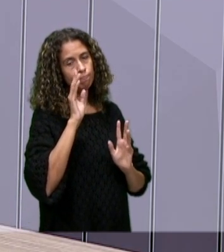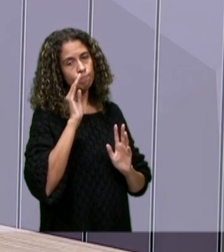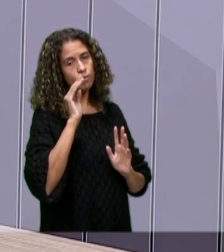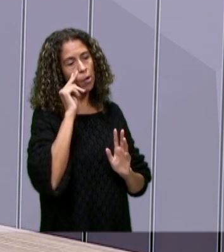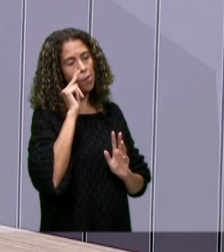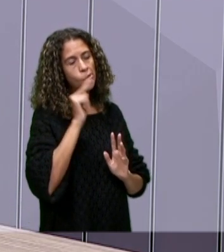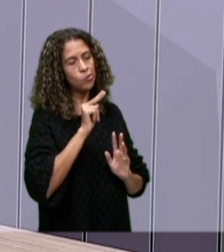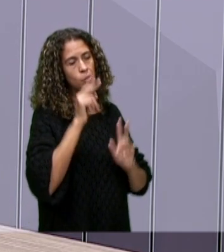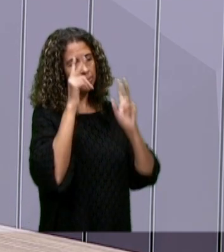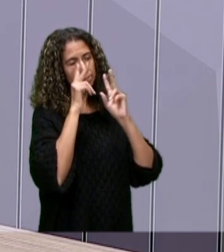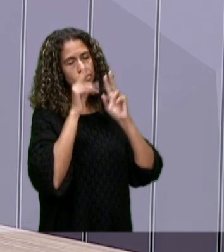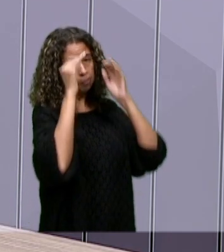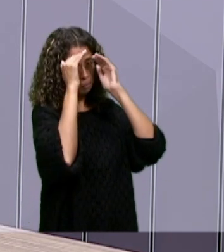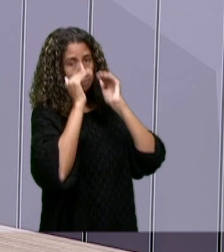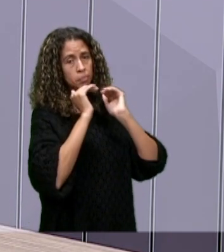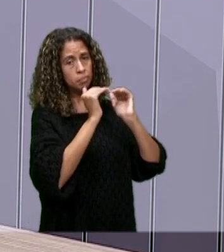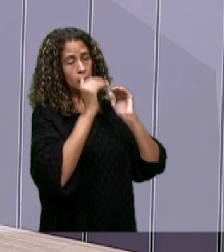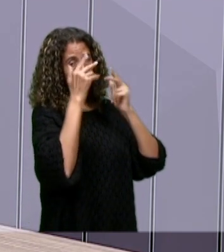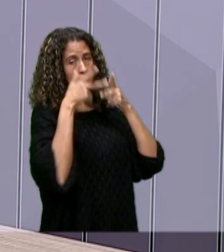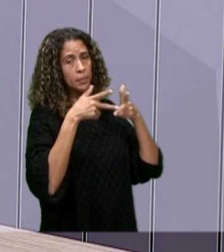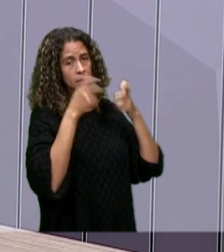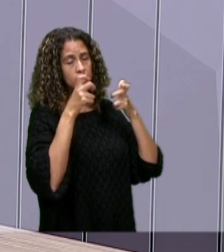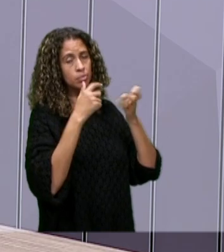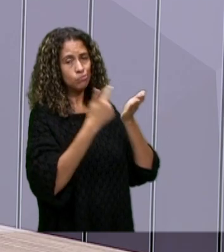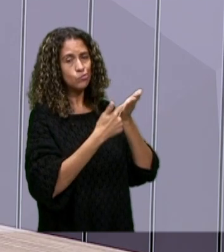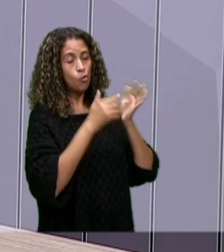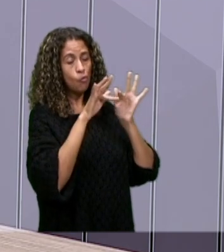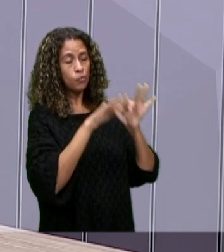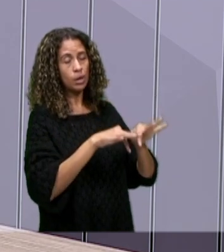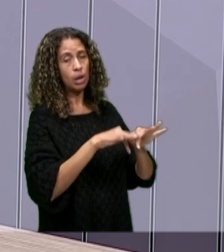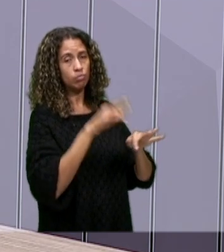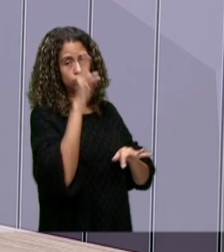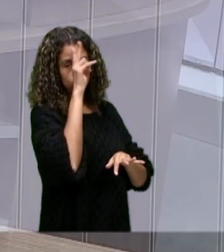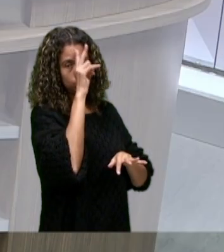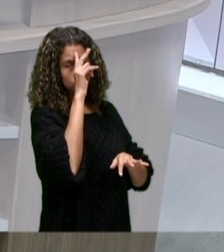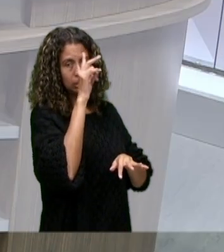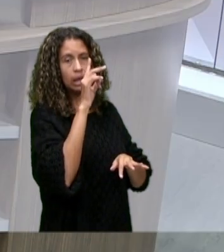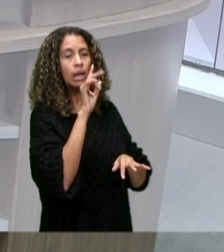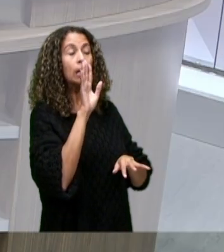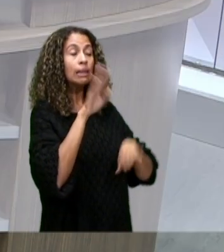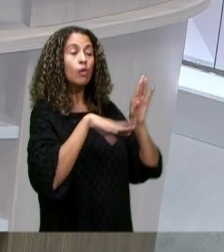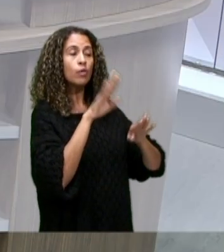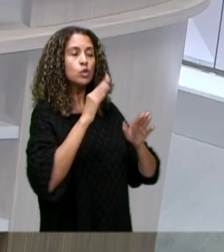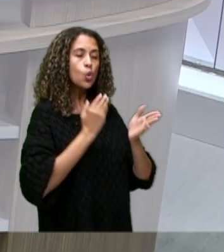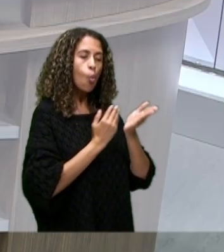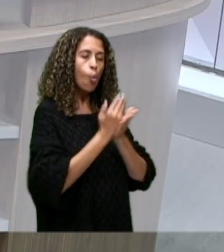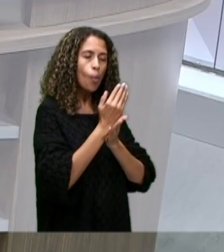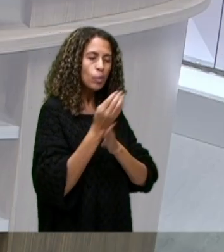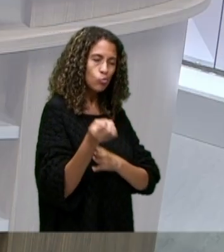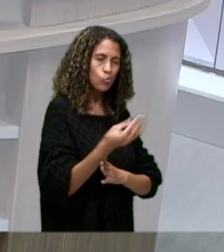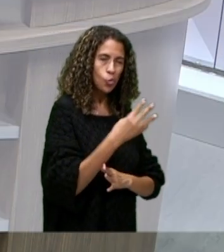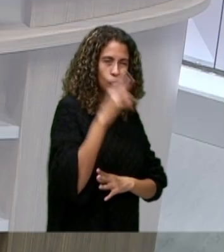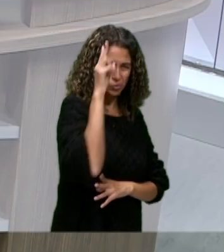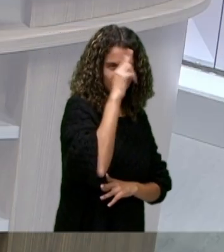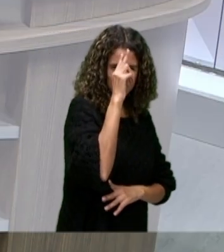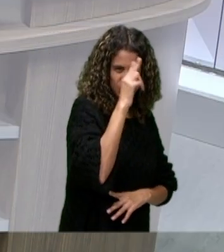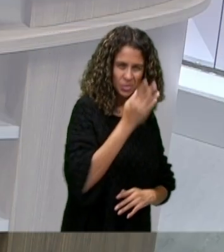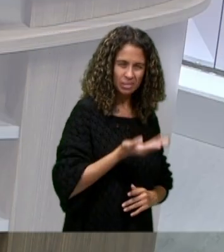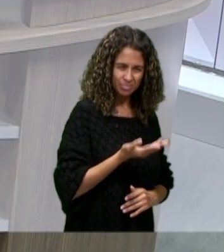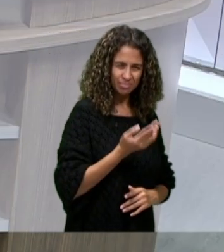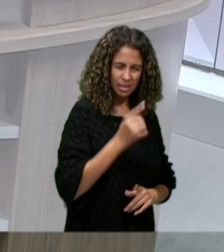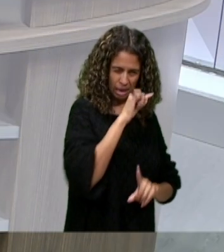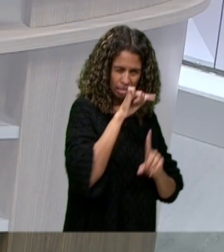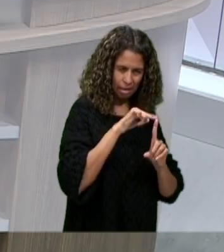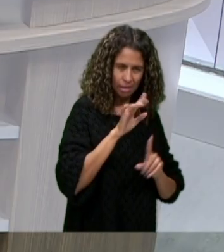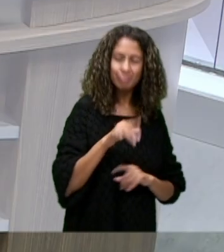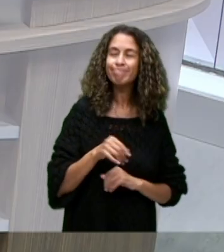da história, ele poderá ser um modo de recomeço ou de virada da história, Isso, né? Essa é a ideia. Essa é a ideia. Essa é a